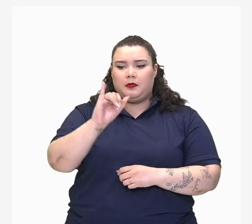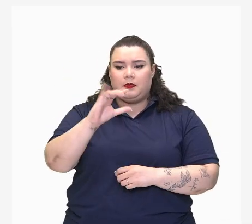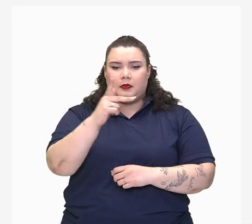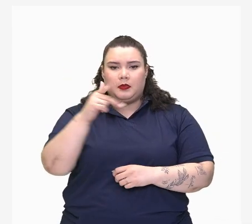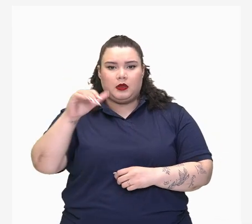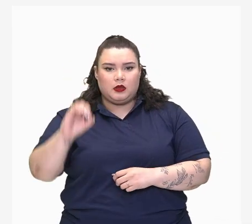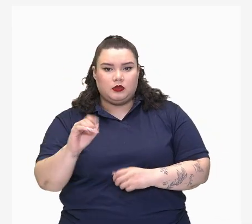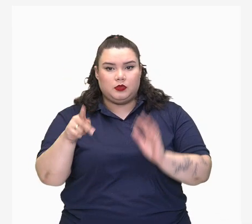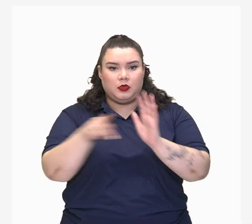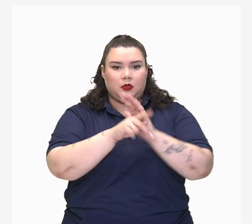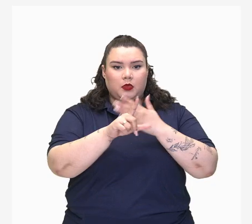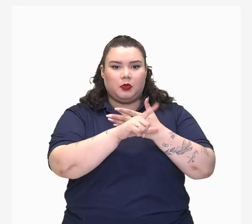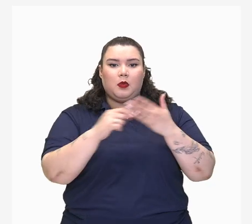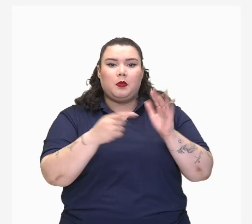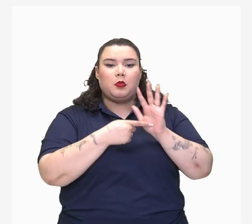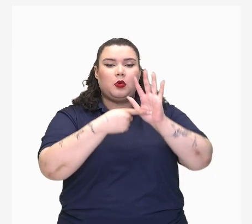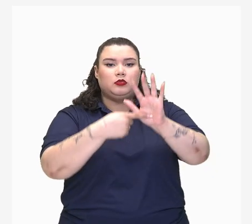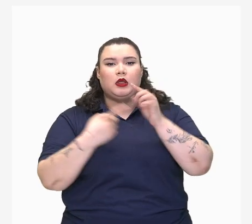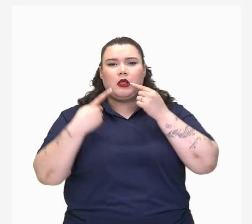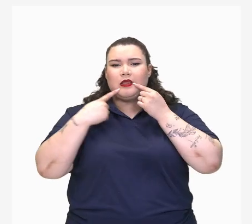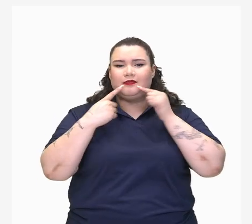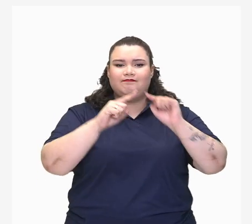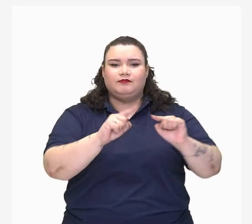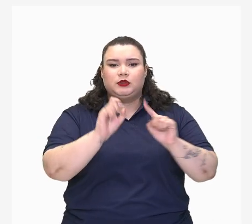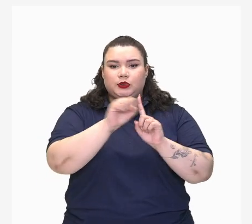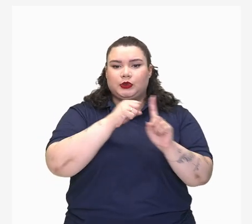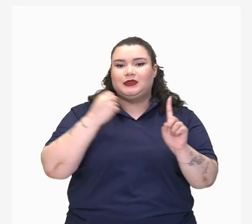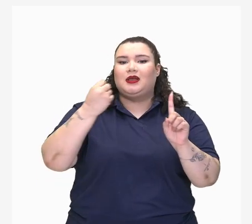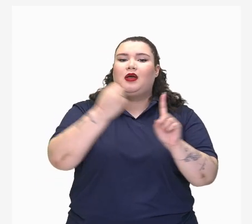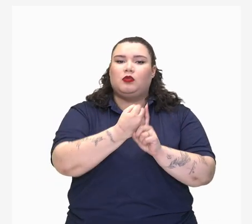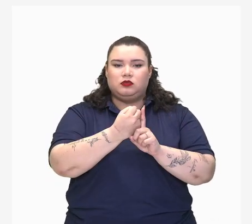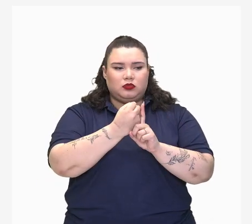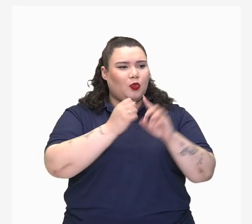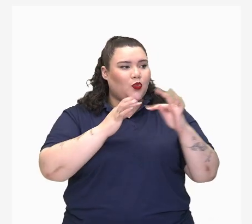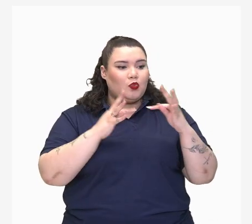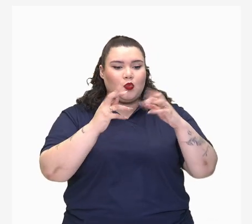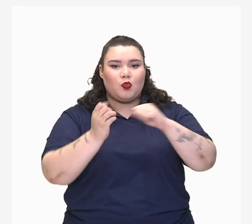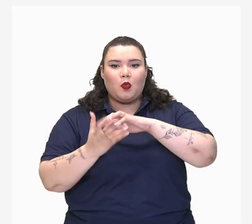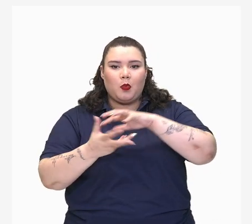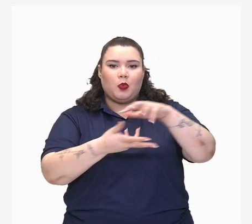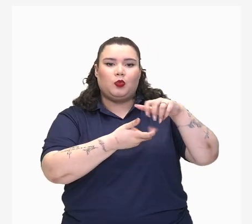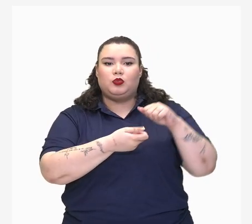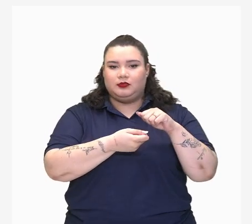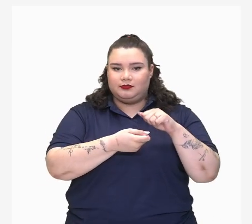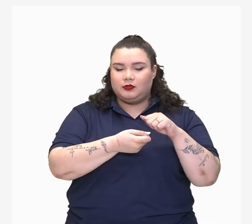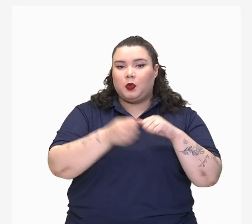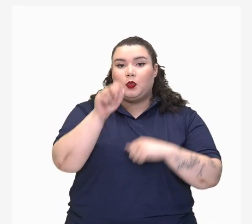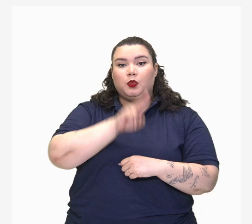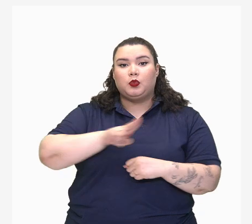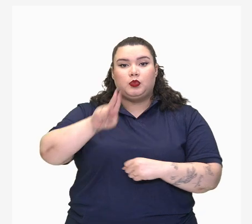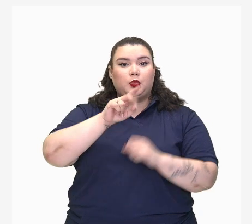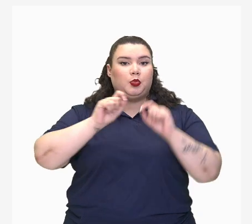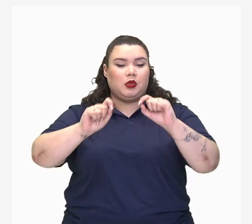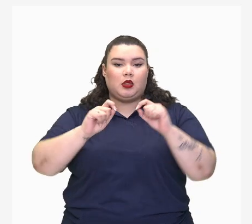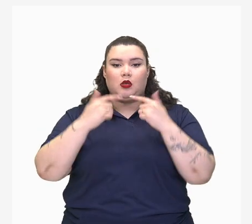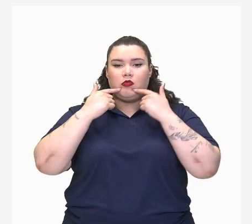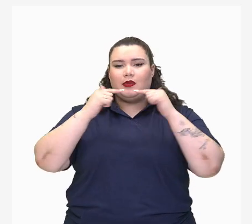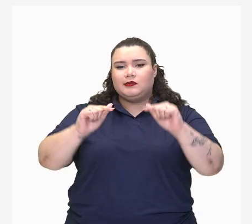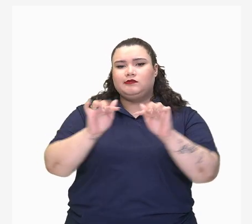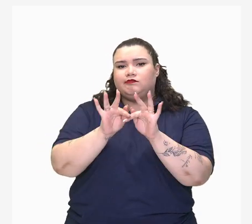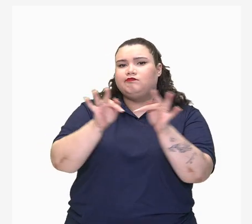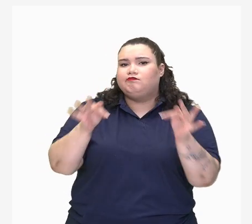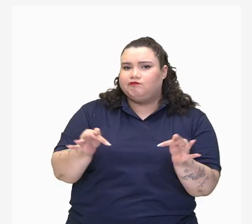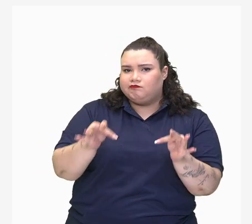Bandeira, apresenta uma crítica social pungente e universal, utilizando uma